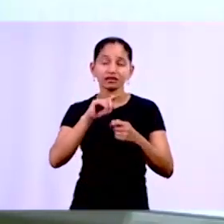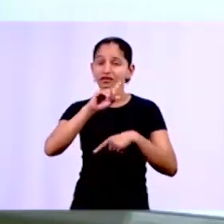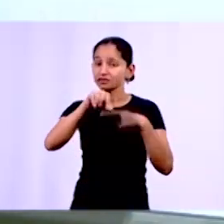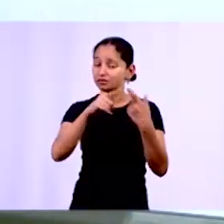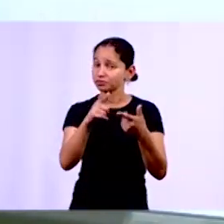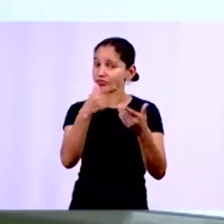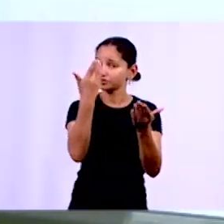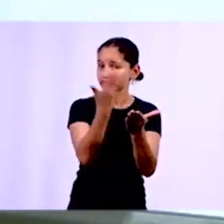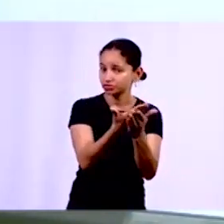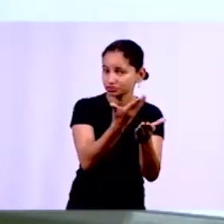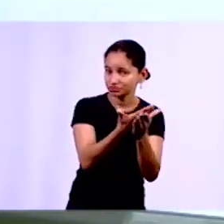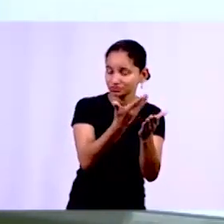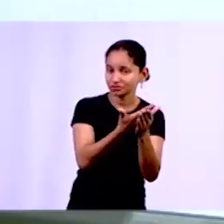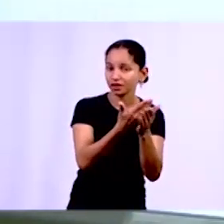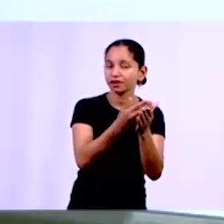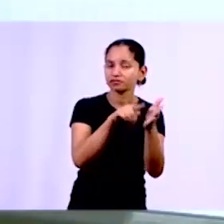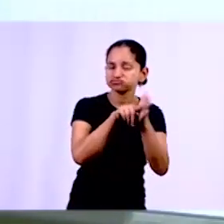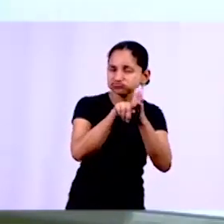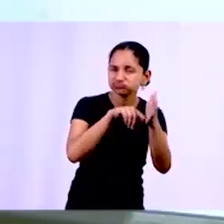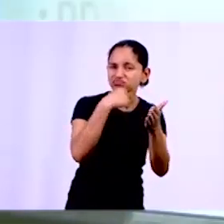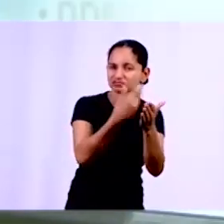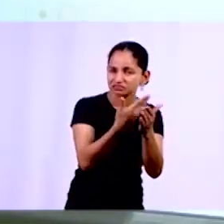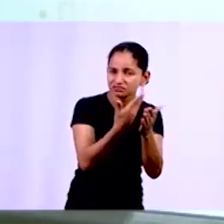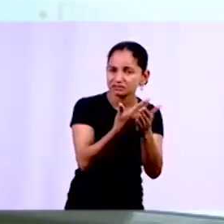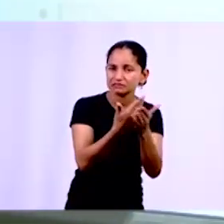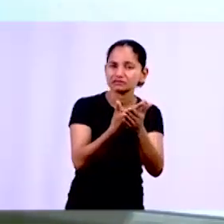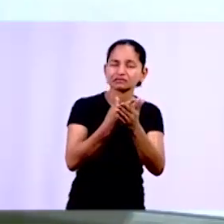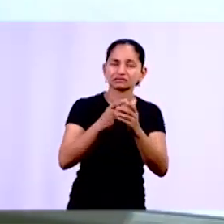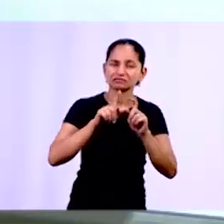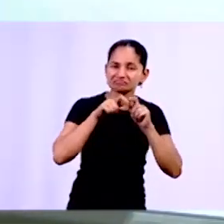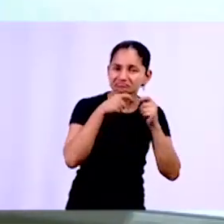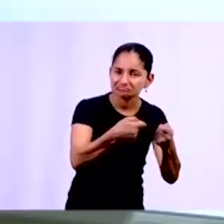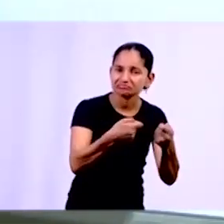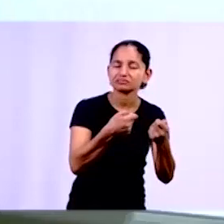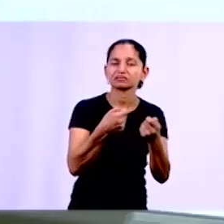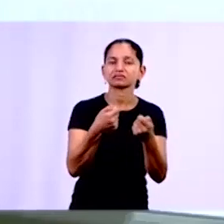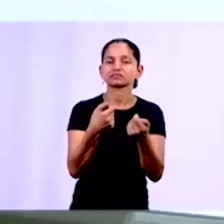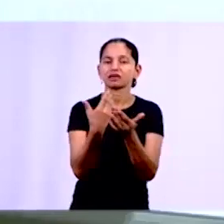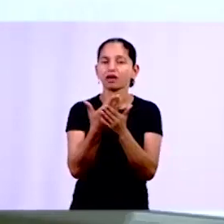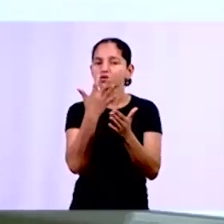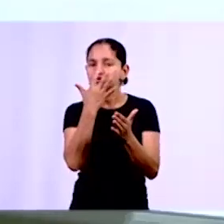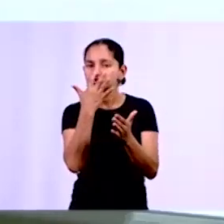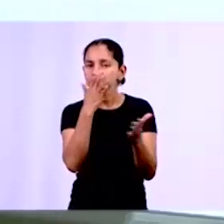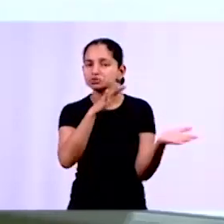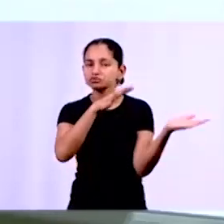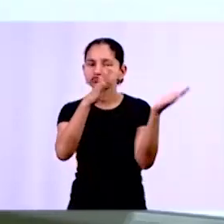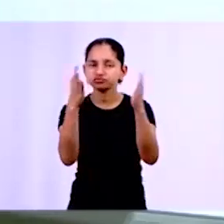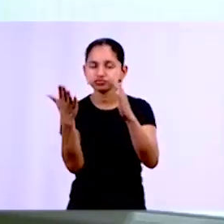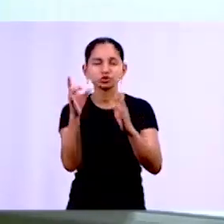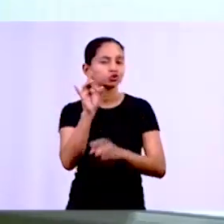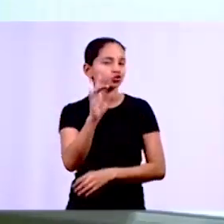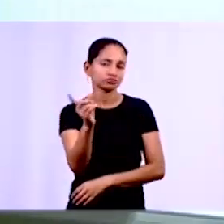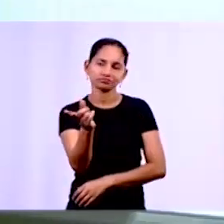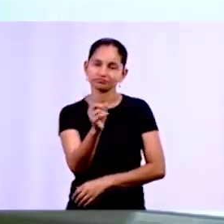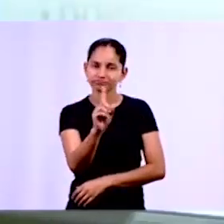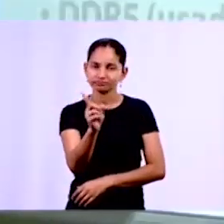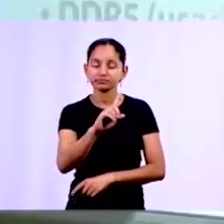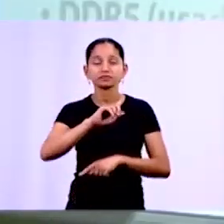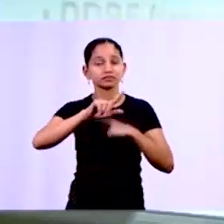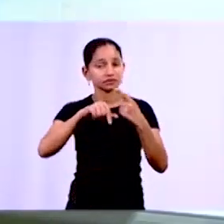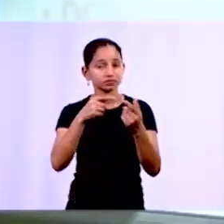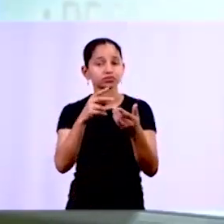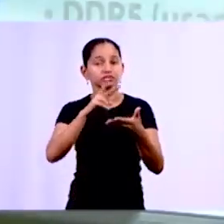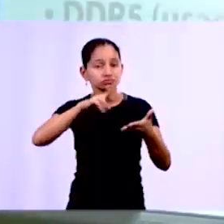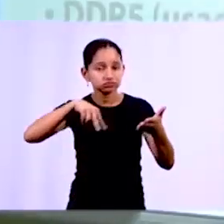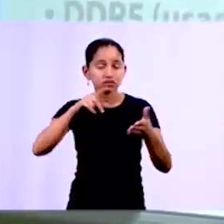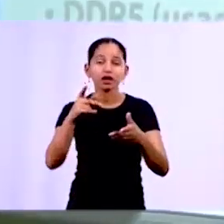guia de estudos, por exemplo, você precisa ler seu guia de estudo para complementar essa aula que nós estamos tendo hoje, né? E essa